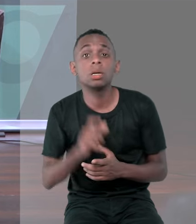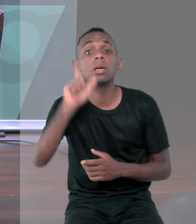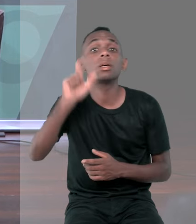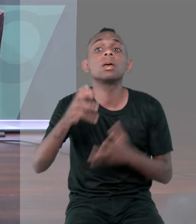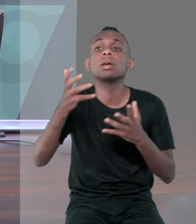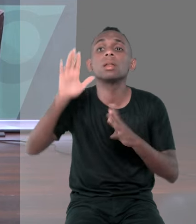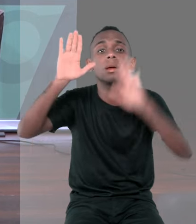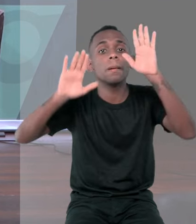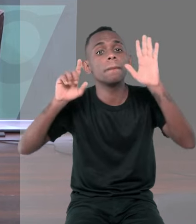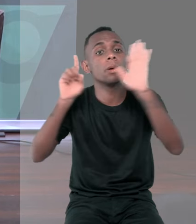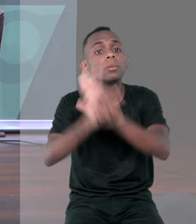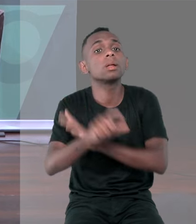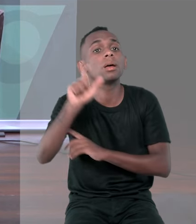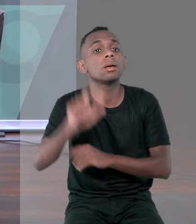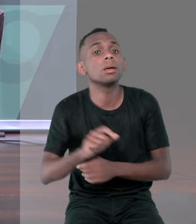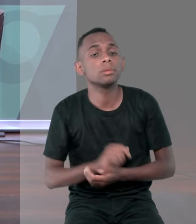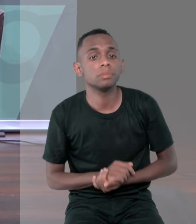de perguntar?